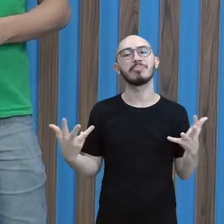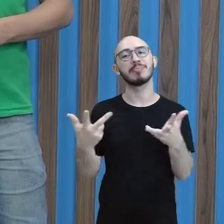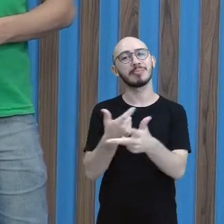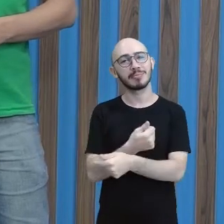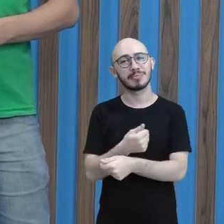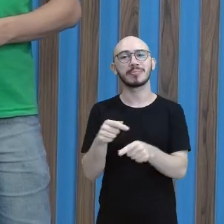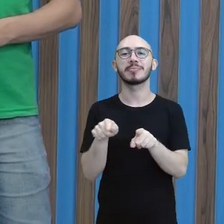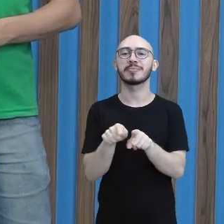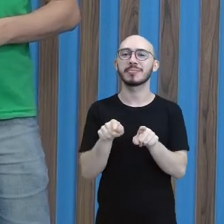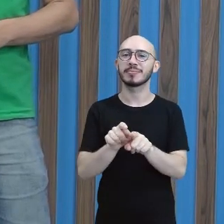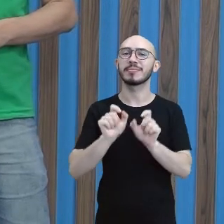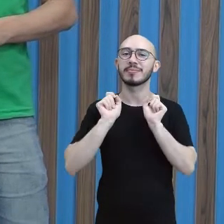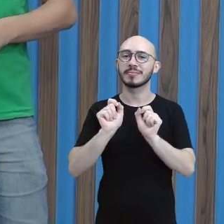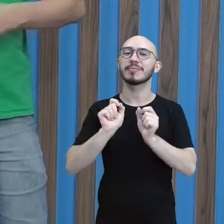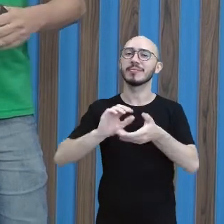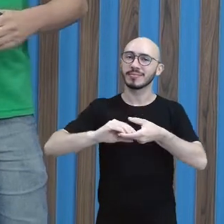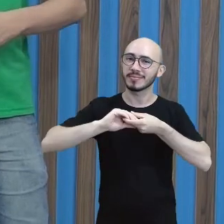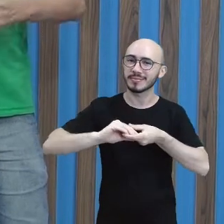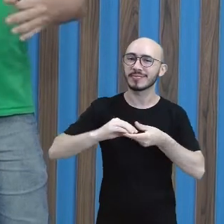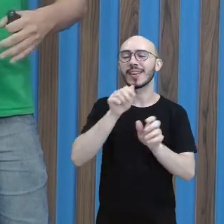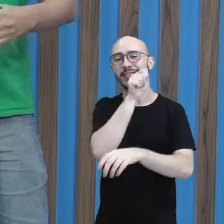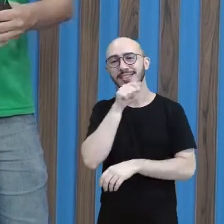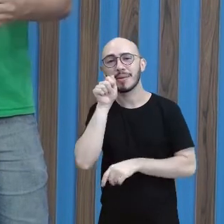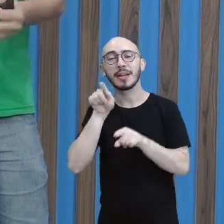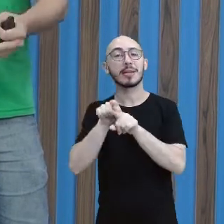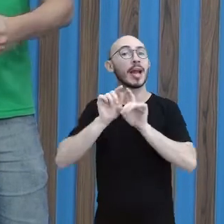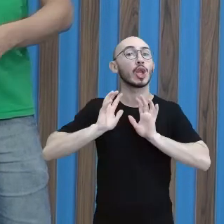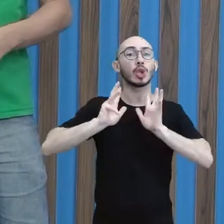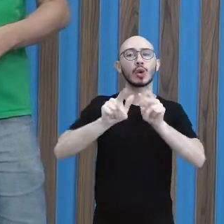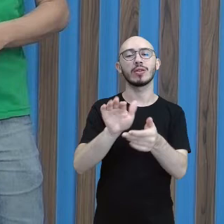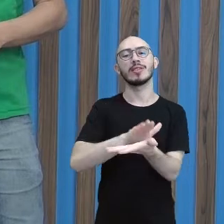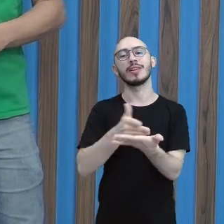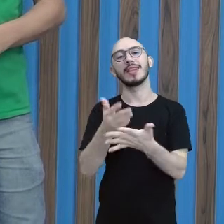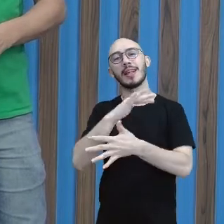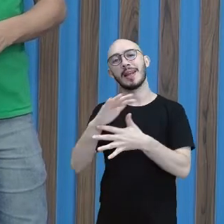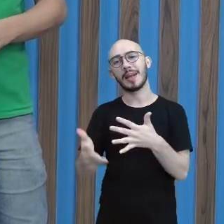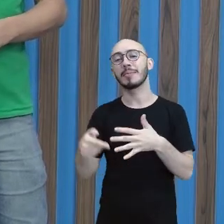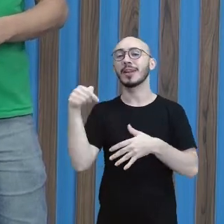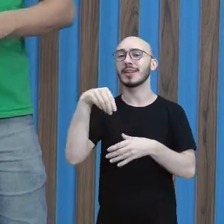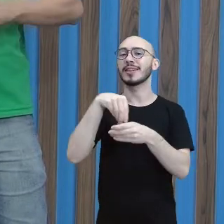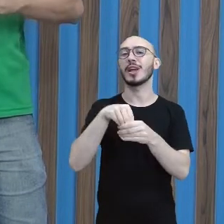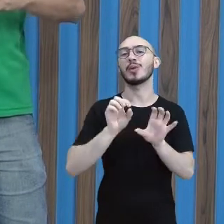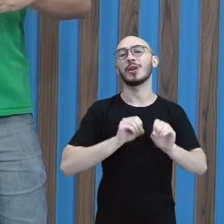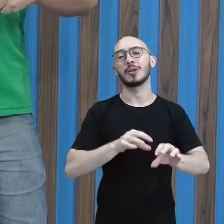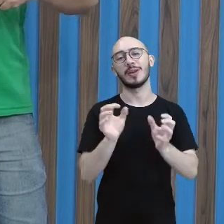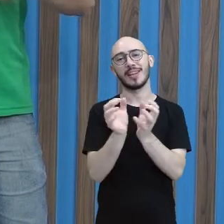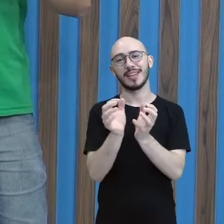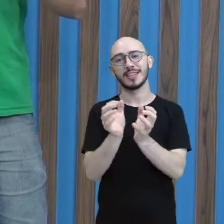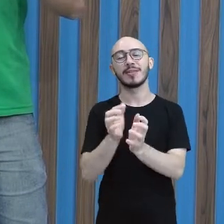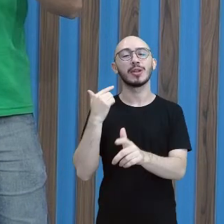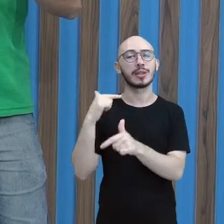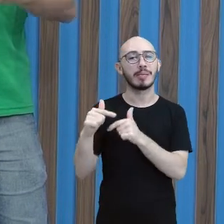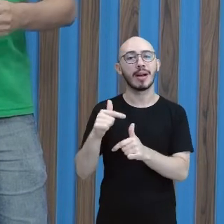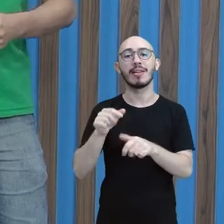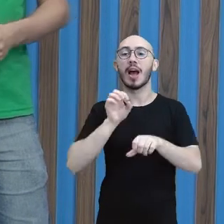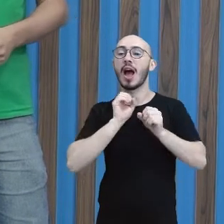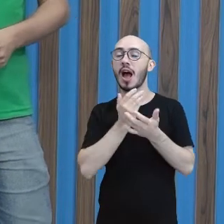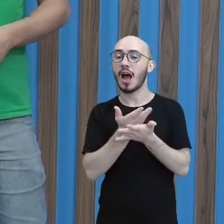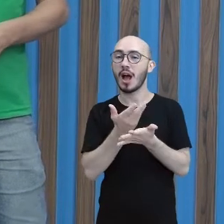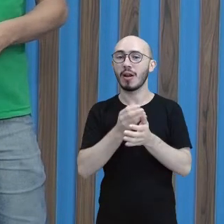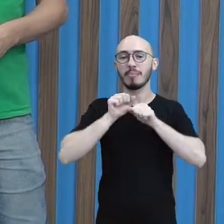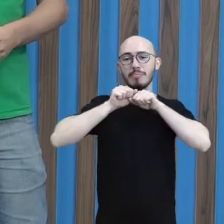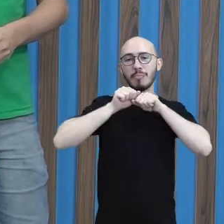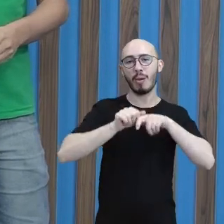maravilhoso, né? Então, saudações ao Anderson e a todos os intérpretes de Libras que fazem parte do Educar Recife, né? Que fazem esse trabalho para que nossas aulas cheguem a todos e